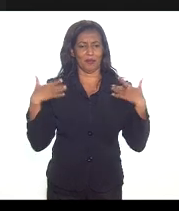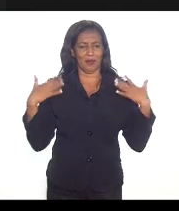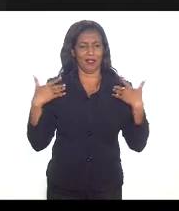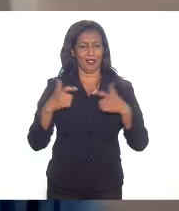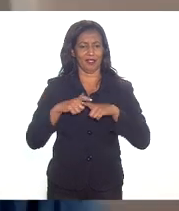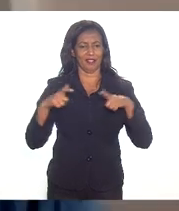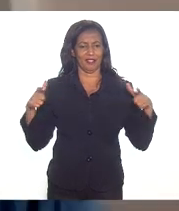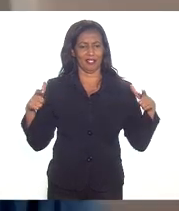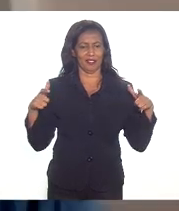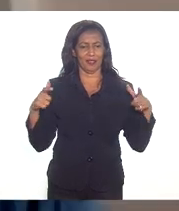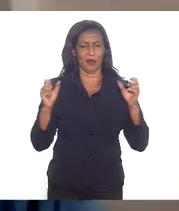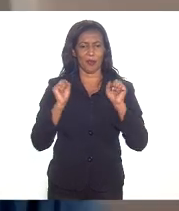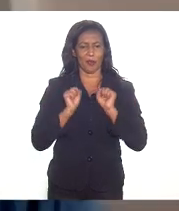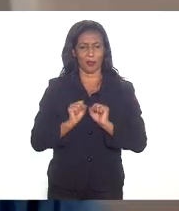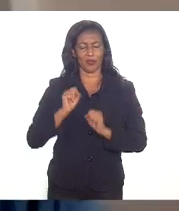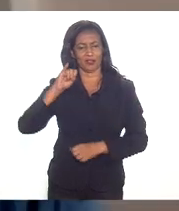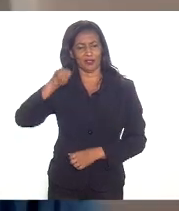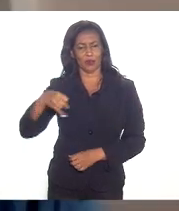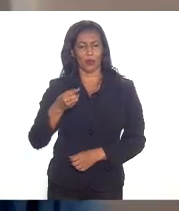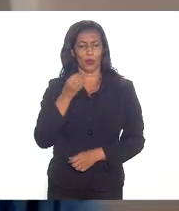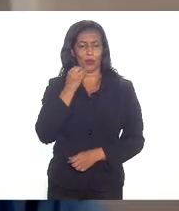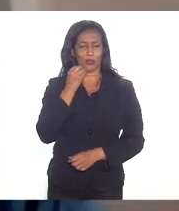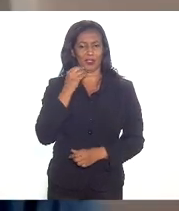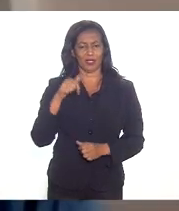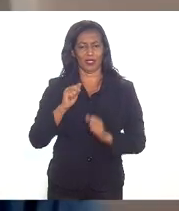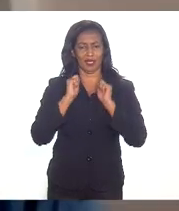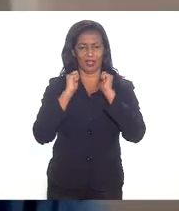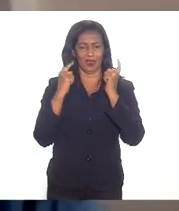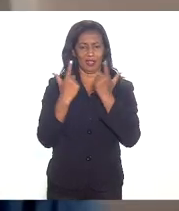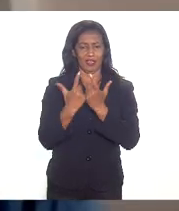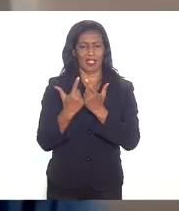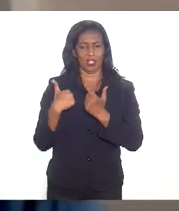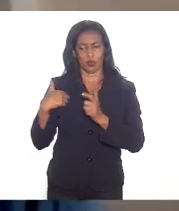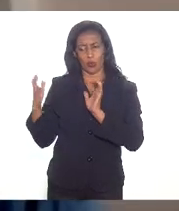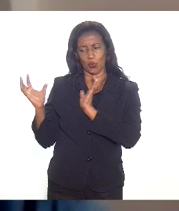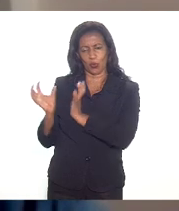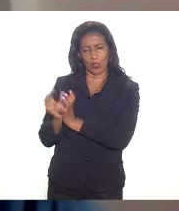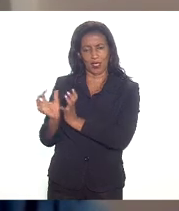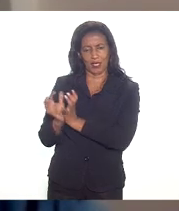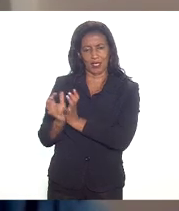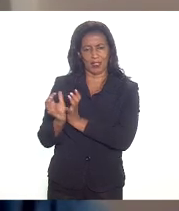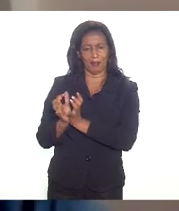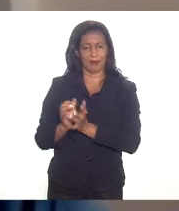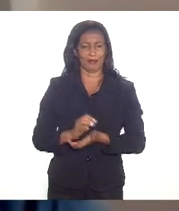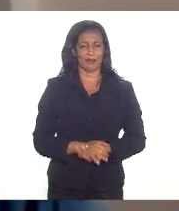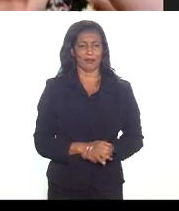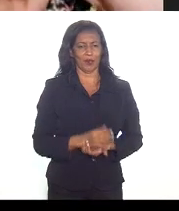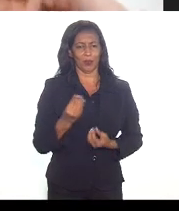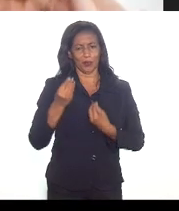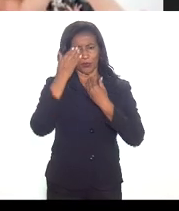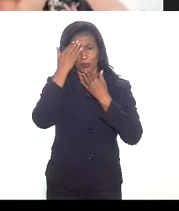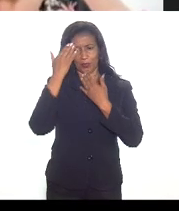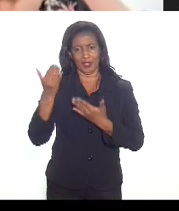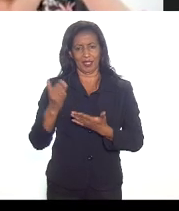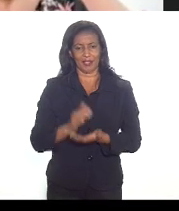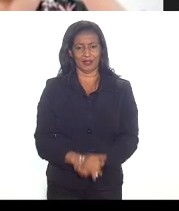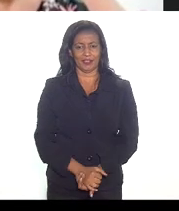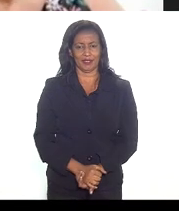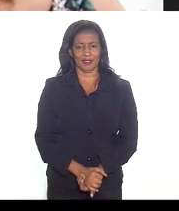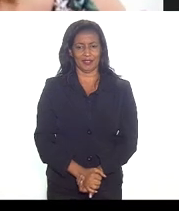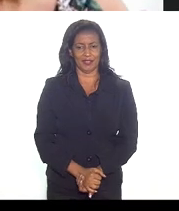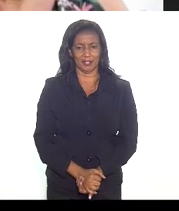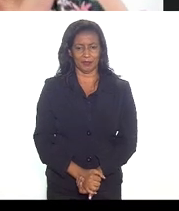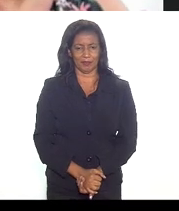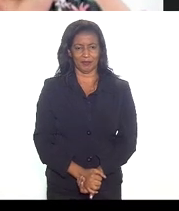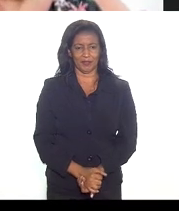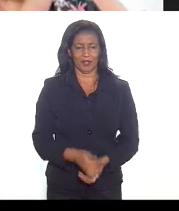grande poder ter esse privilégio de estar aqui na LERJ com a minha equipe, discutindo com você. Muito obrigado. Obrigada